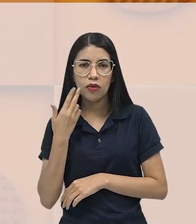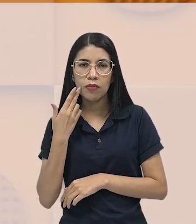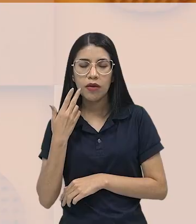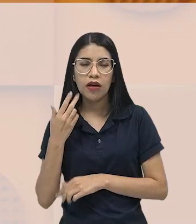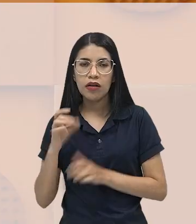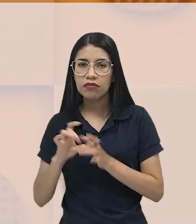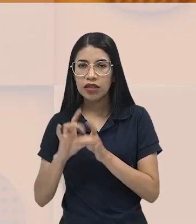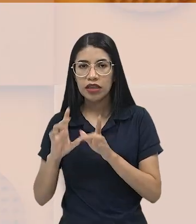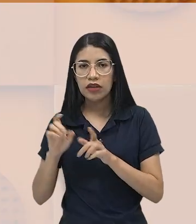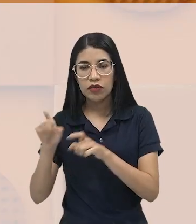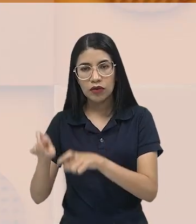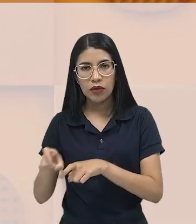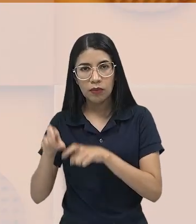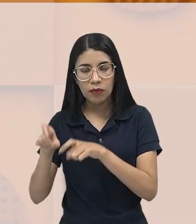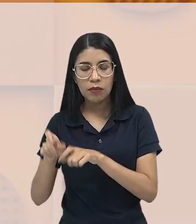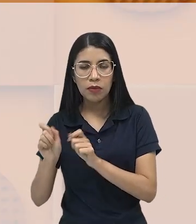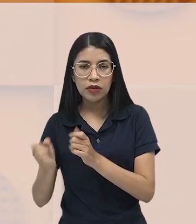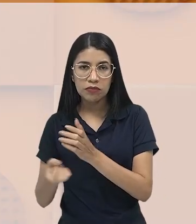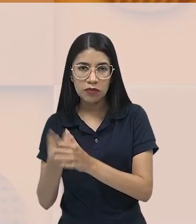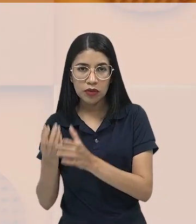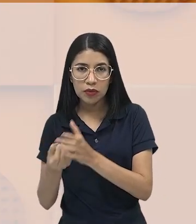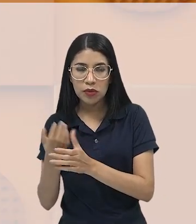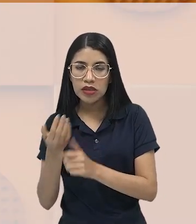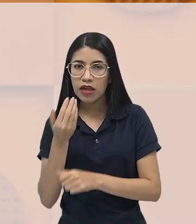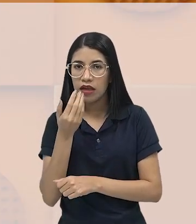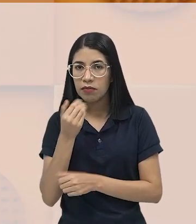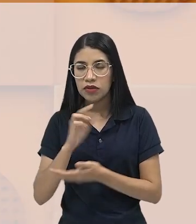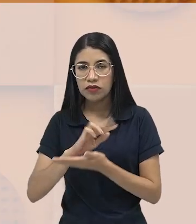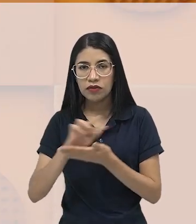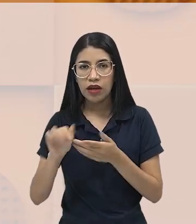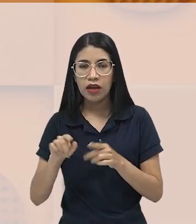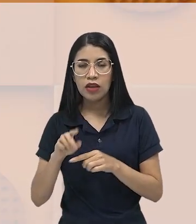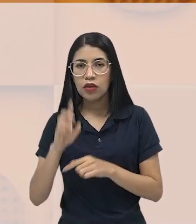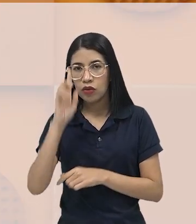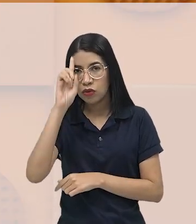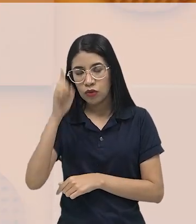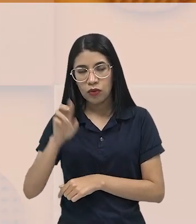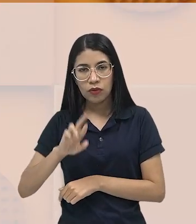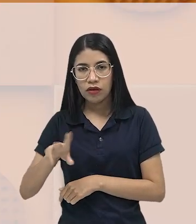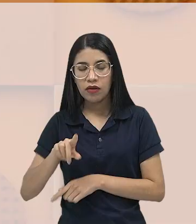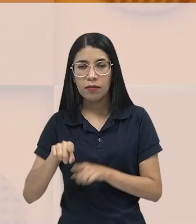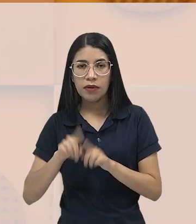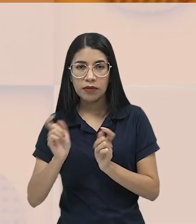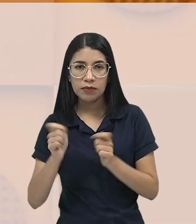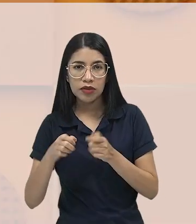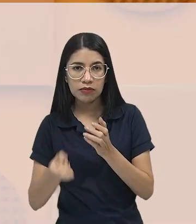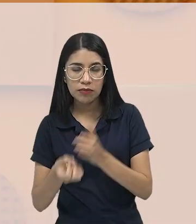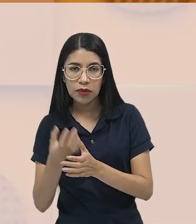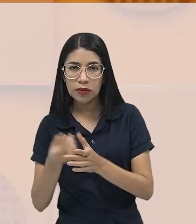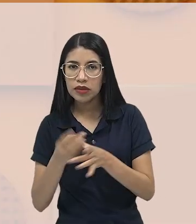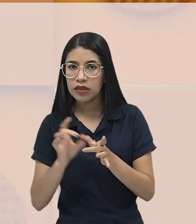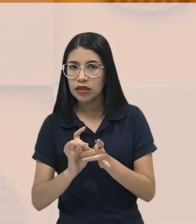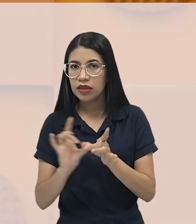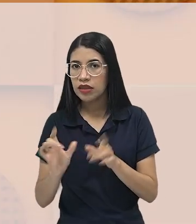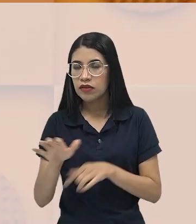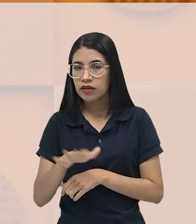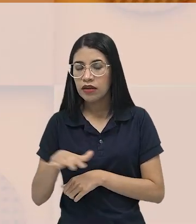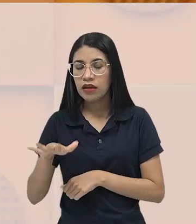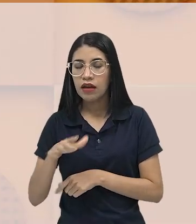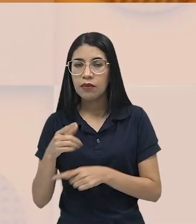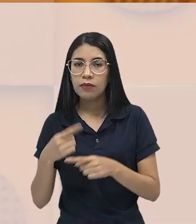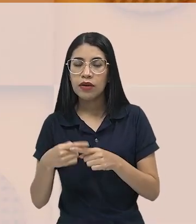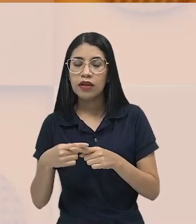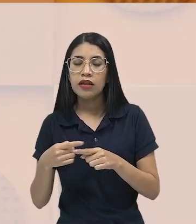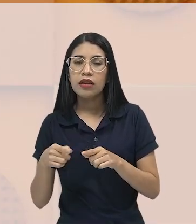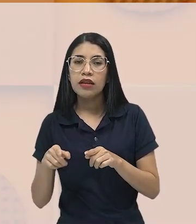eles podiam ir e produzir o próprio sustento, não eram donos das terras, mas conseguiam produzir naquela terra, né? Por conta do